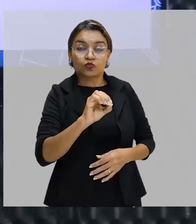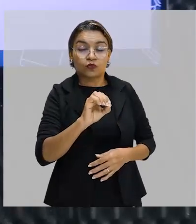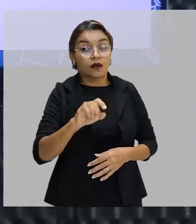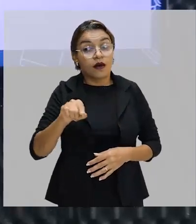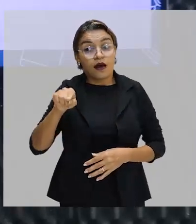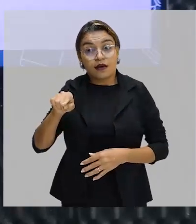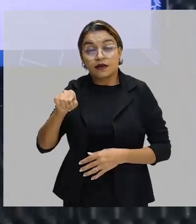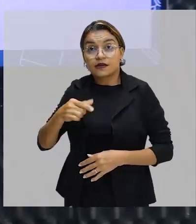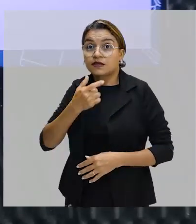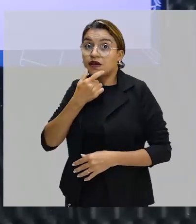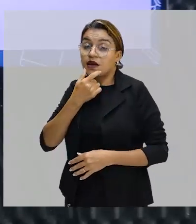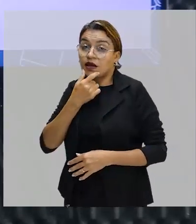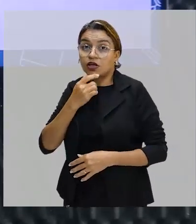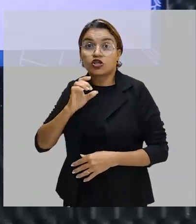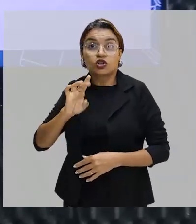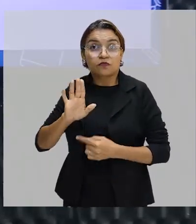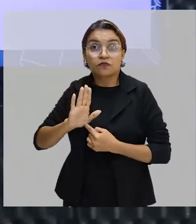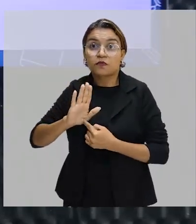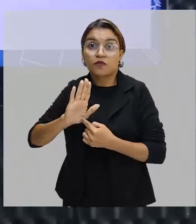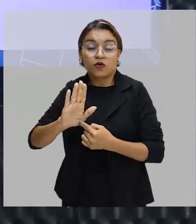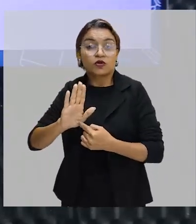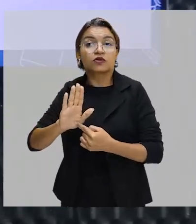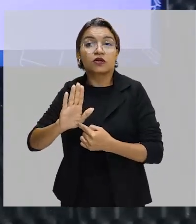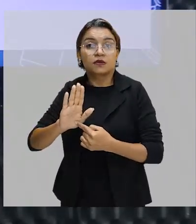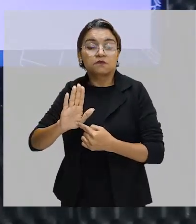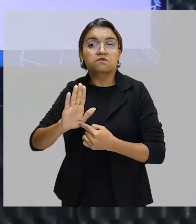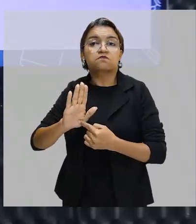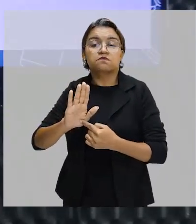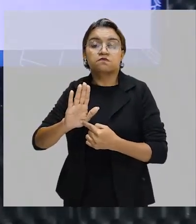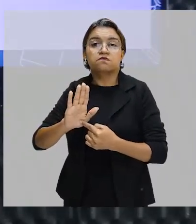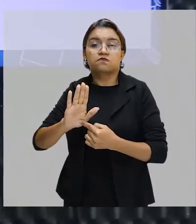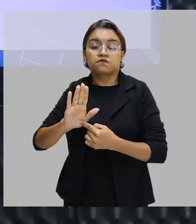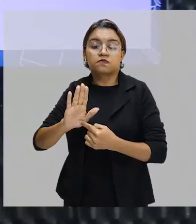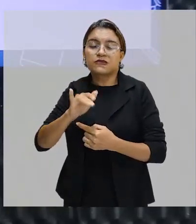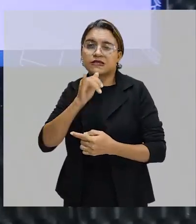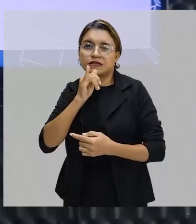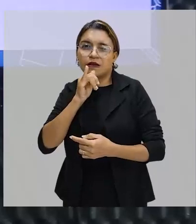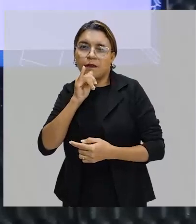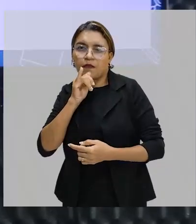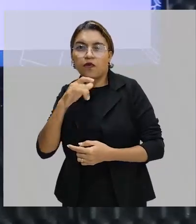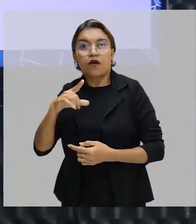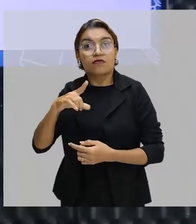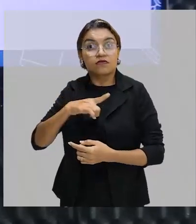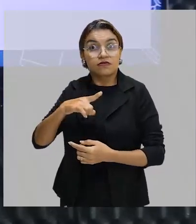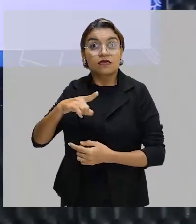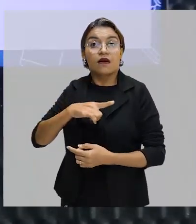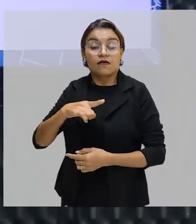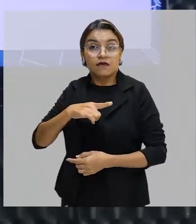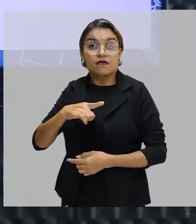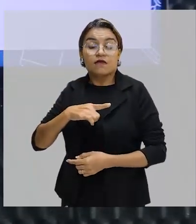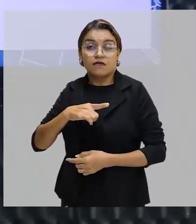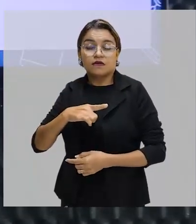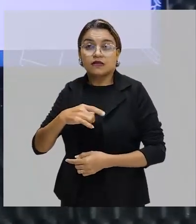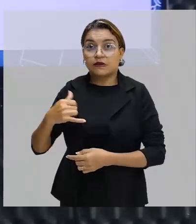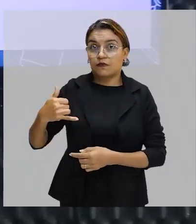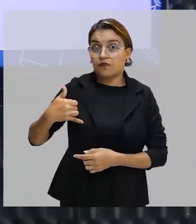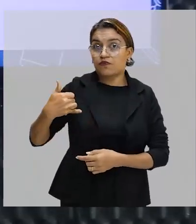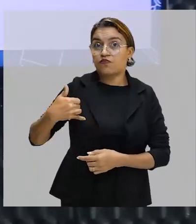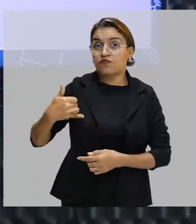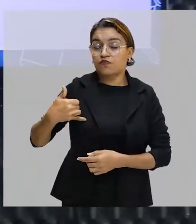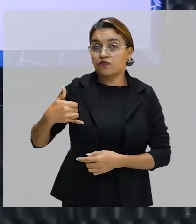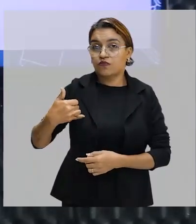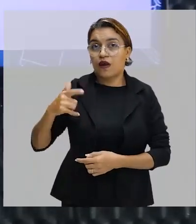é utilizado apenas para indicar posse. Então, quando um possuidor possui alguma coisa. Idade é